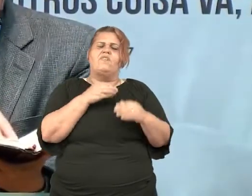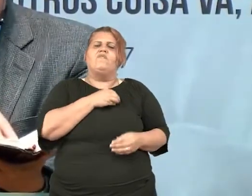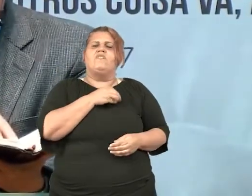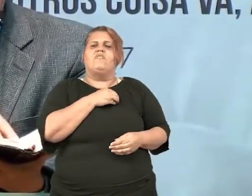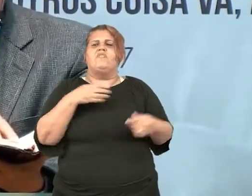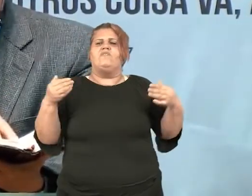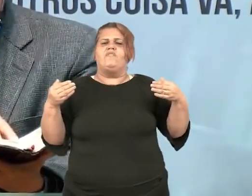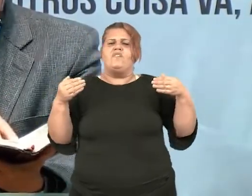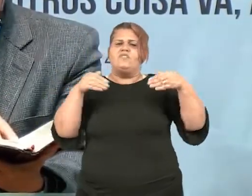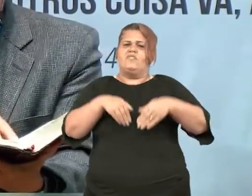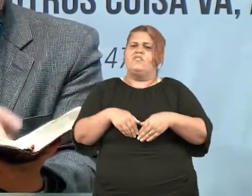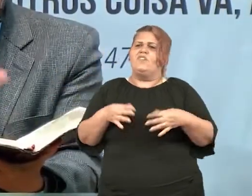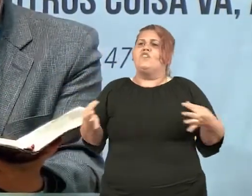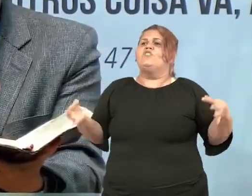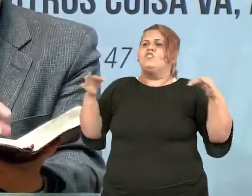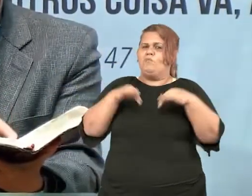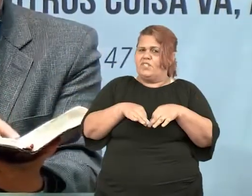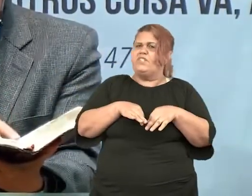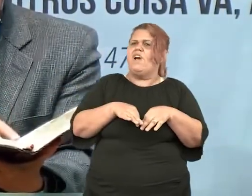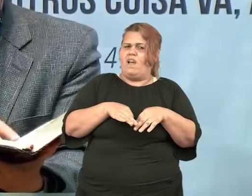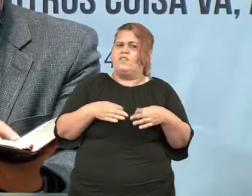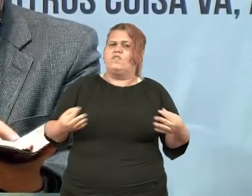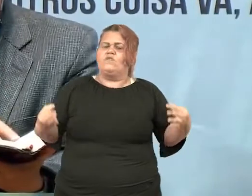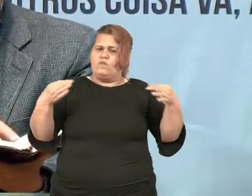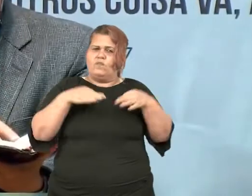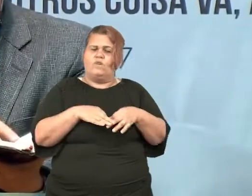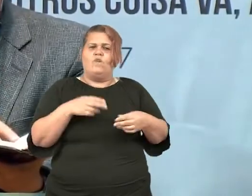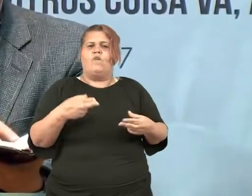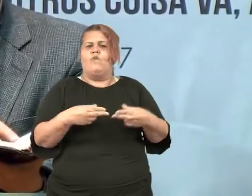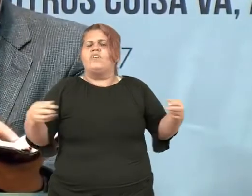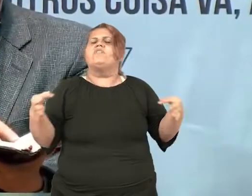muito menos do que você imagina.